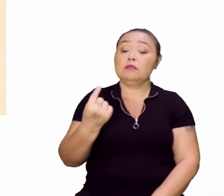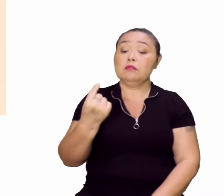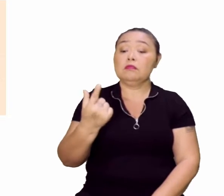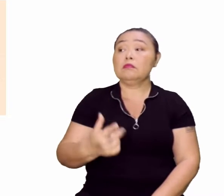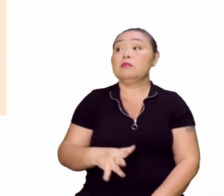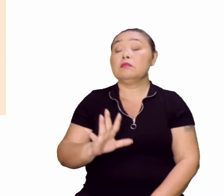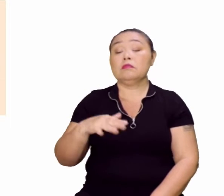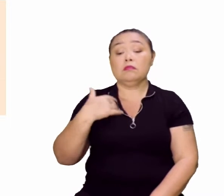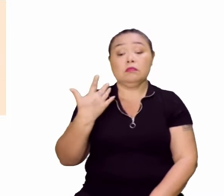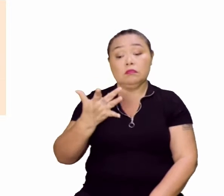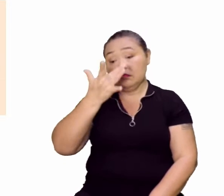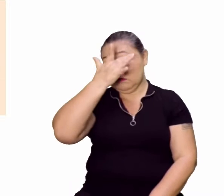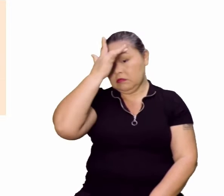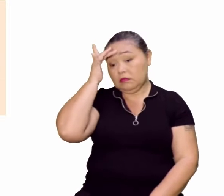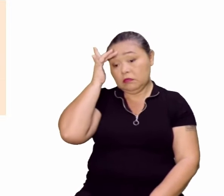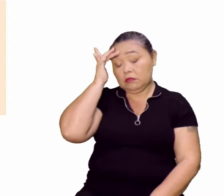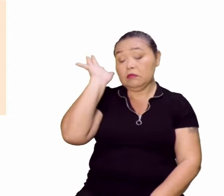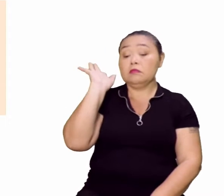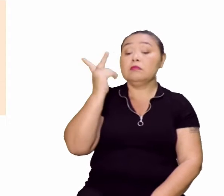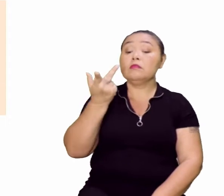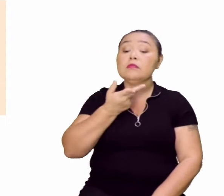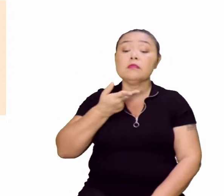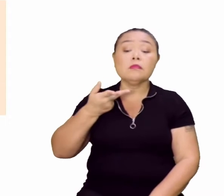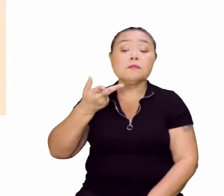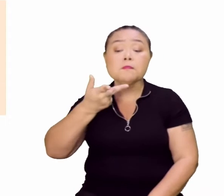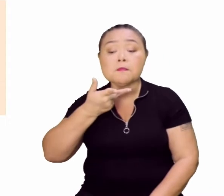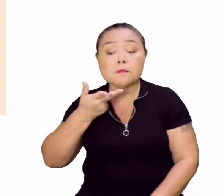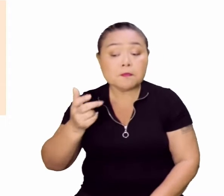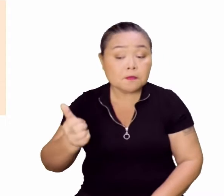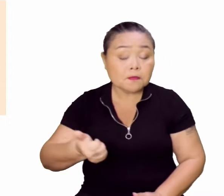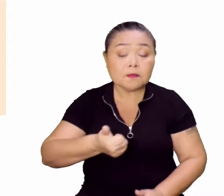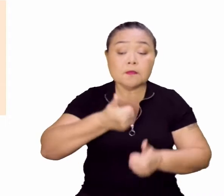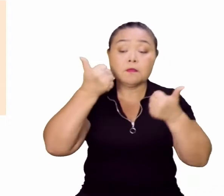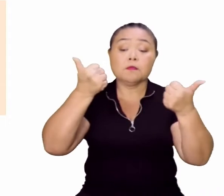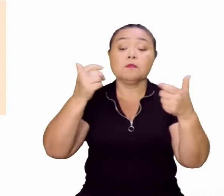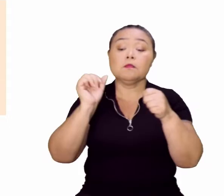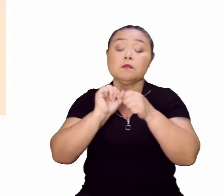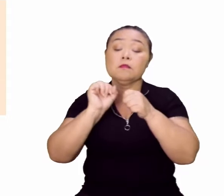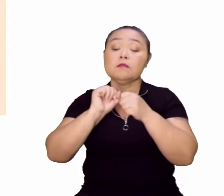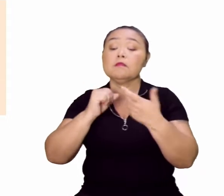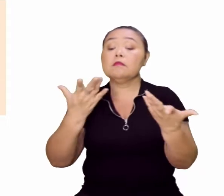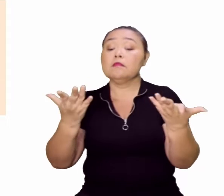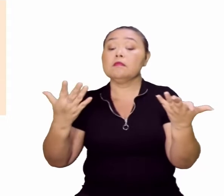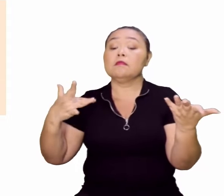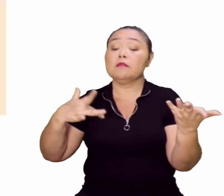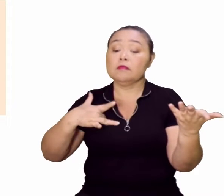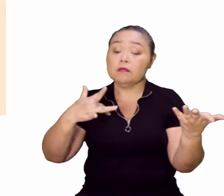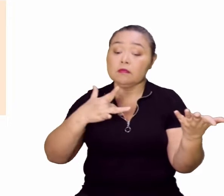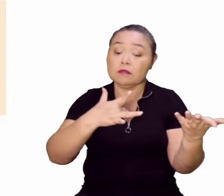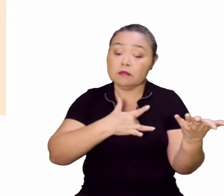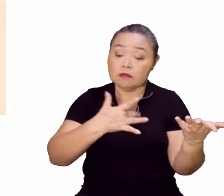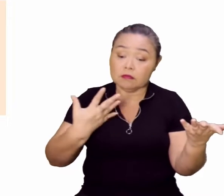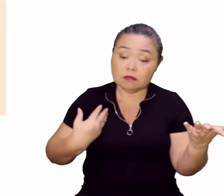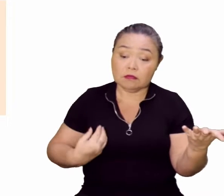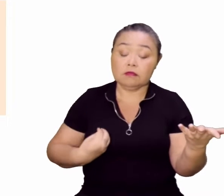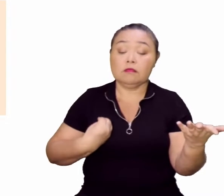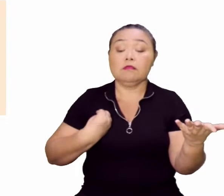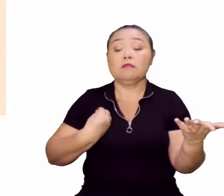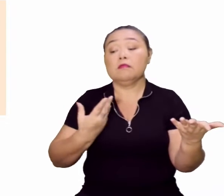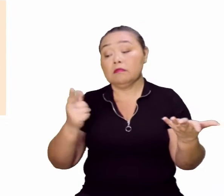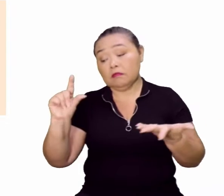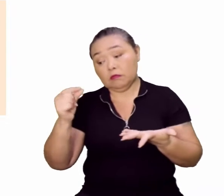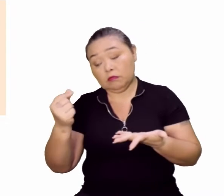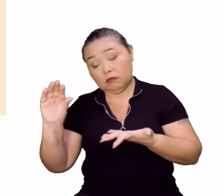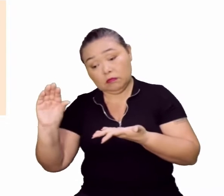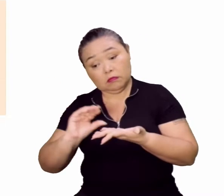econômicos. Ou seja, as pessoas migram para quererem melhor qualidade de vida, relação também a questão